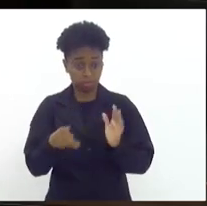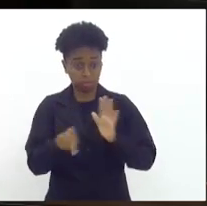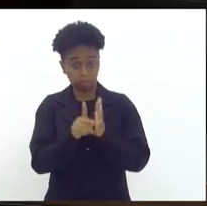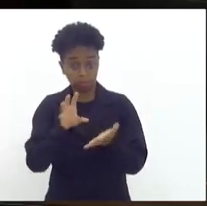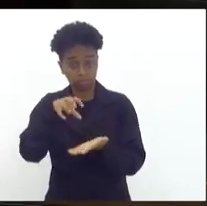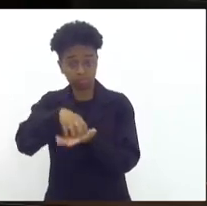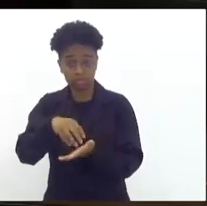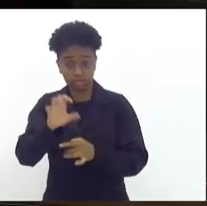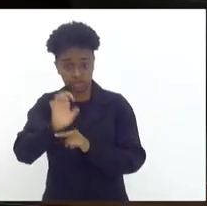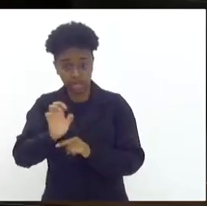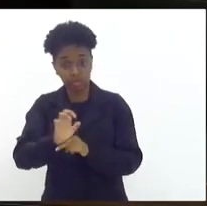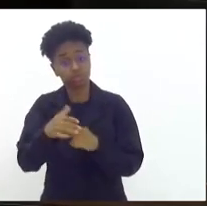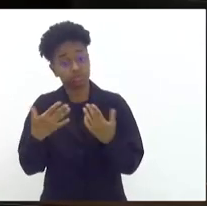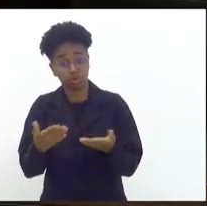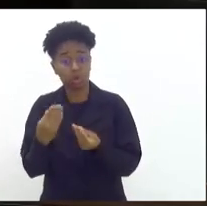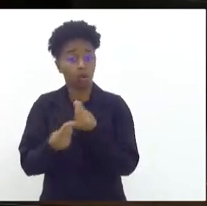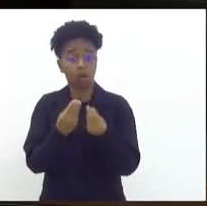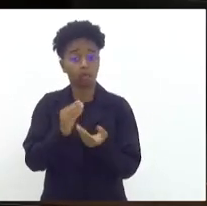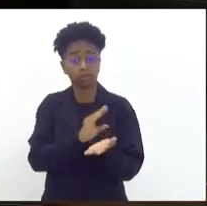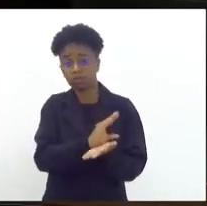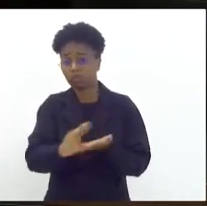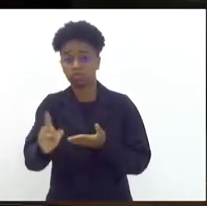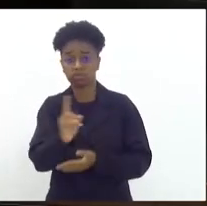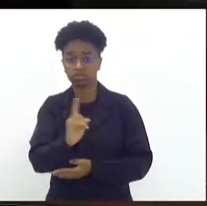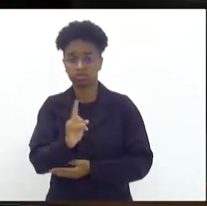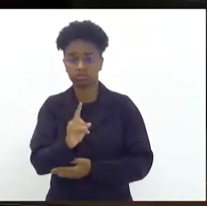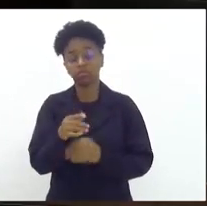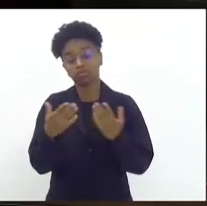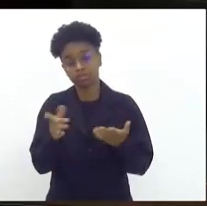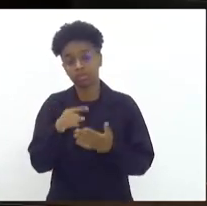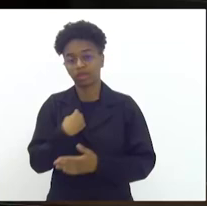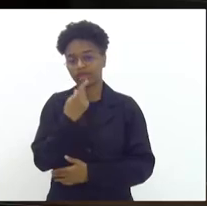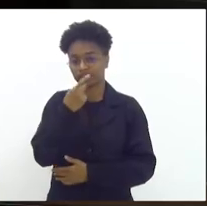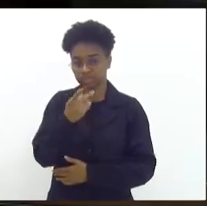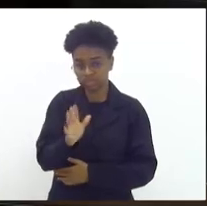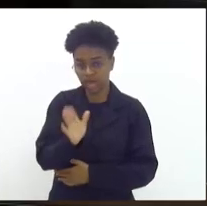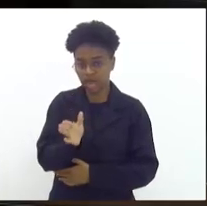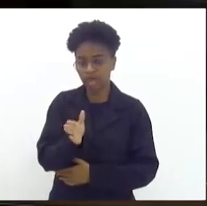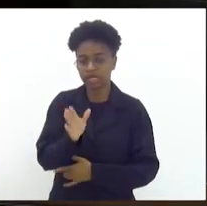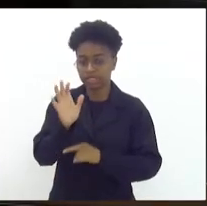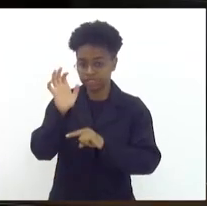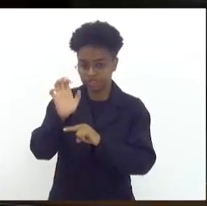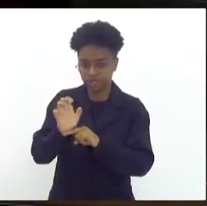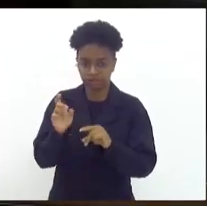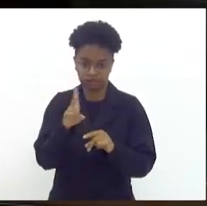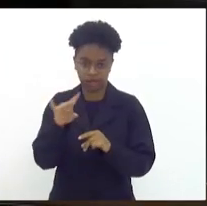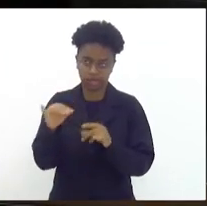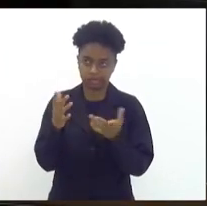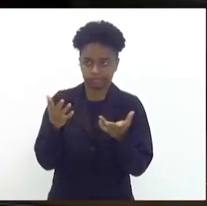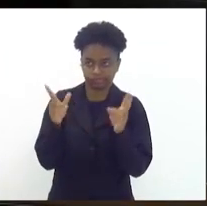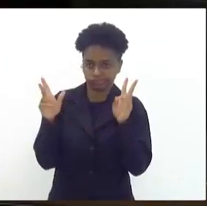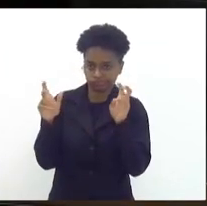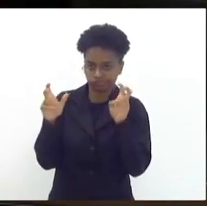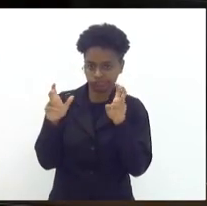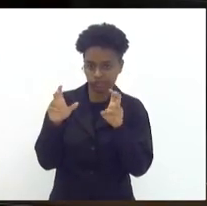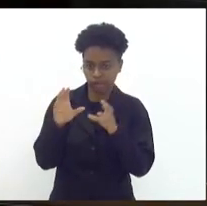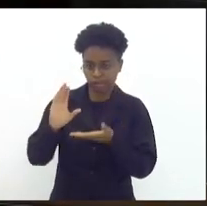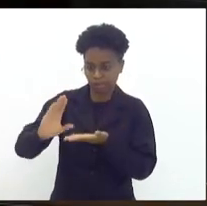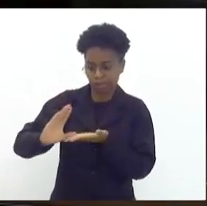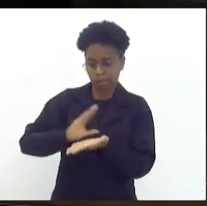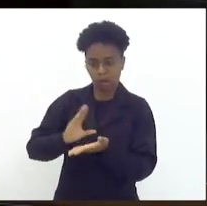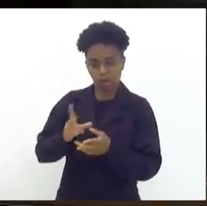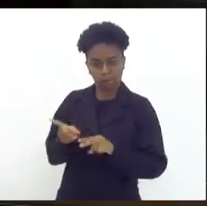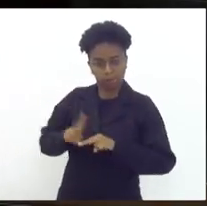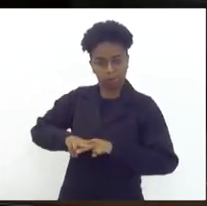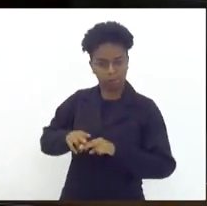então nós estamos já equizante dizendo que os estados vão entre aspas se apropriar de